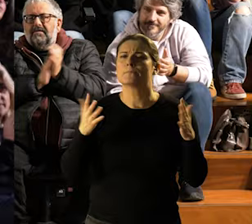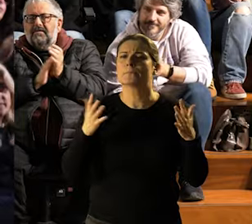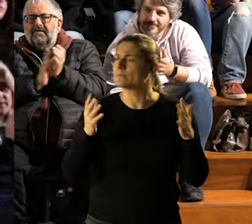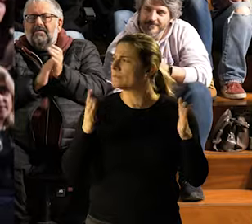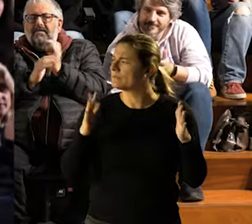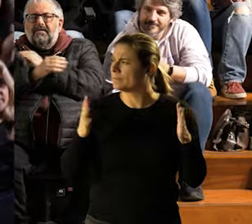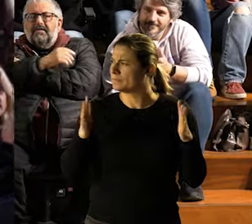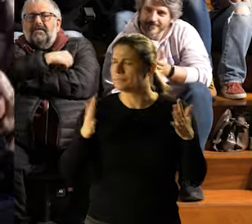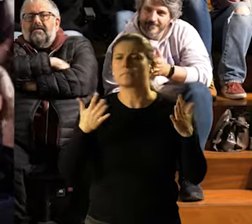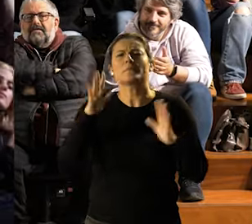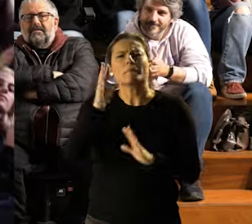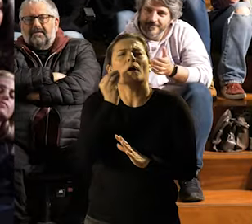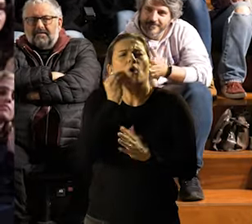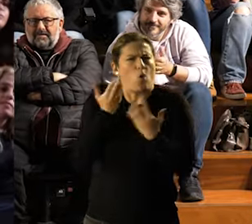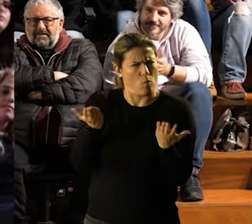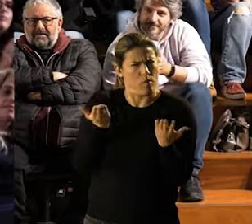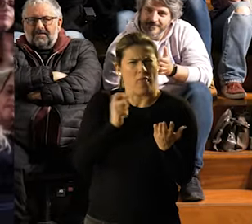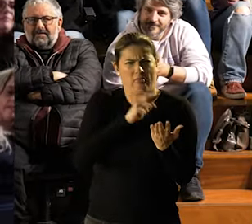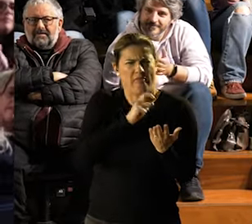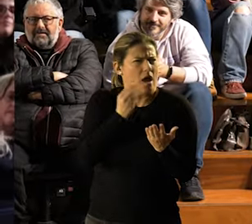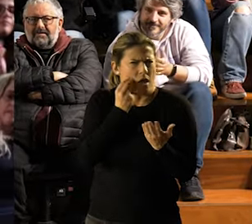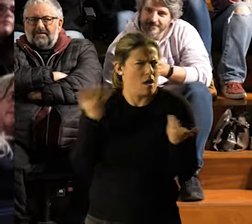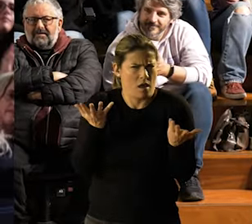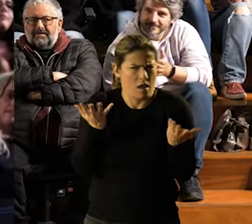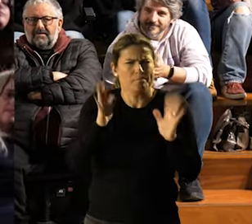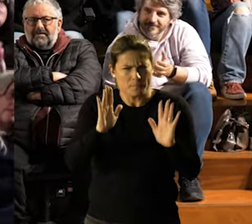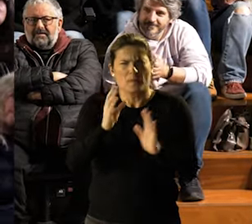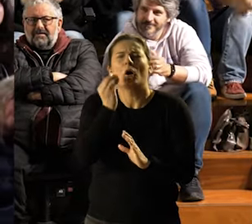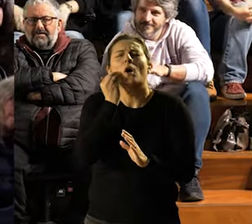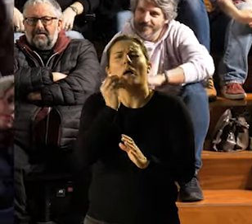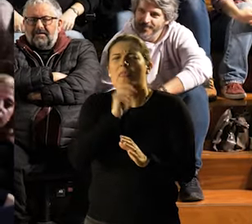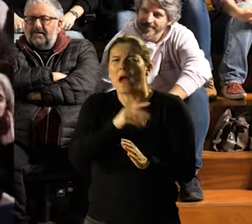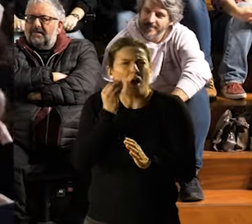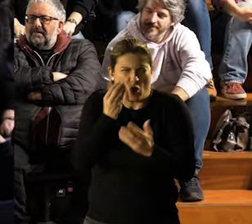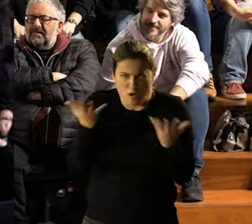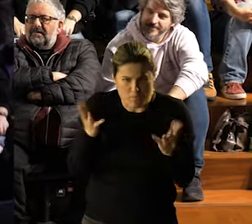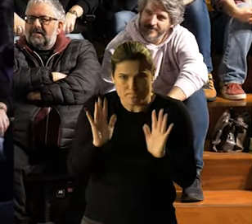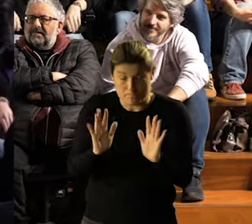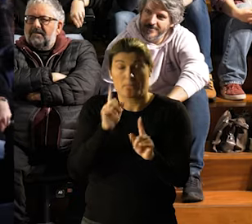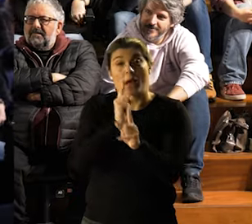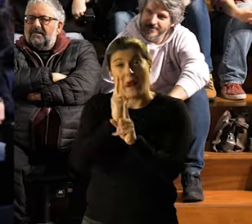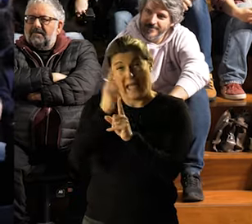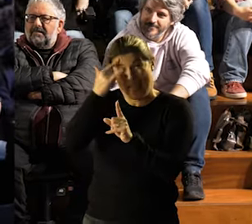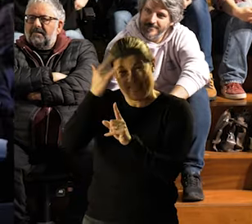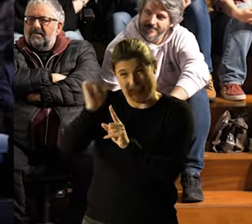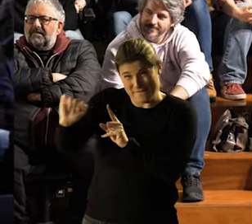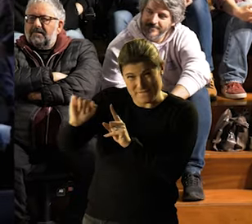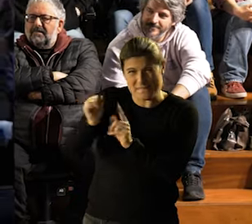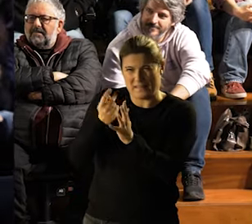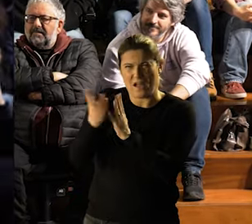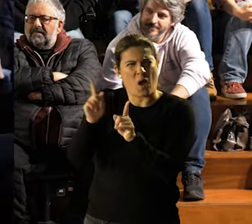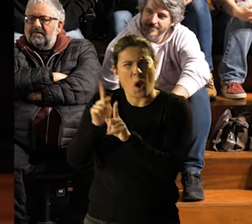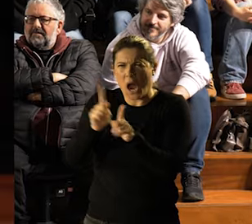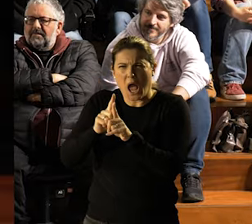conosco mas como é possível como é possível que estas ideias tão